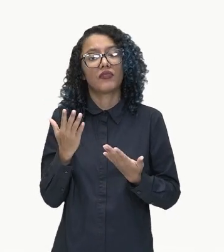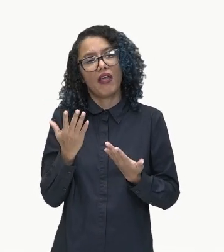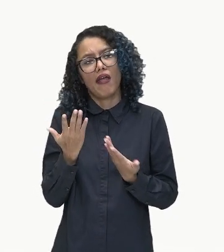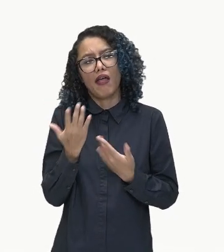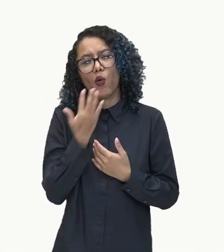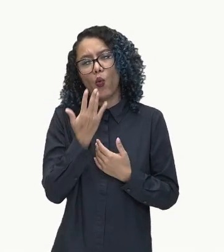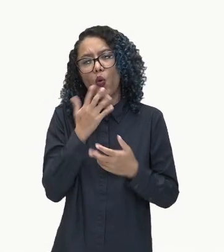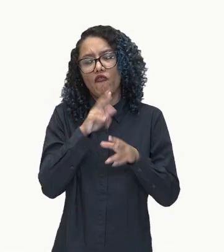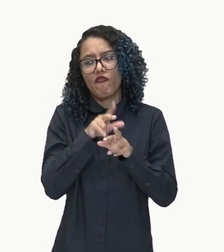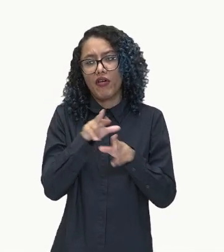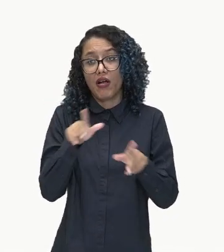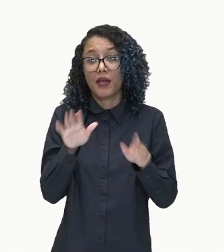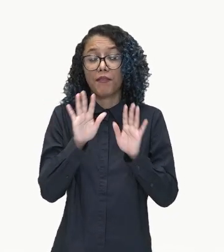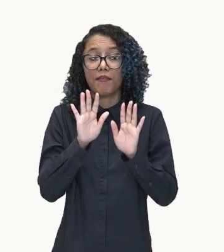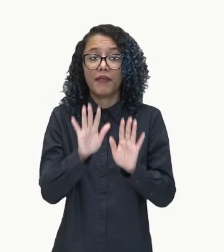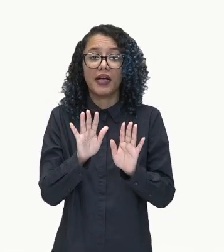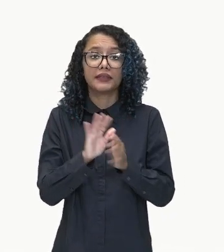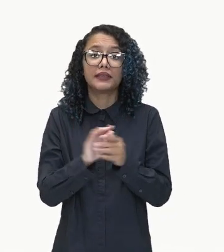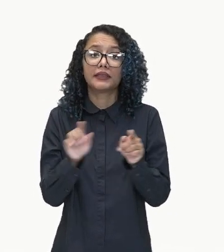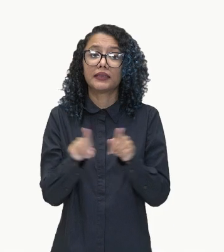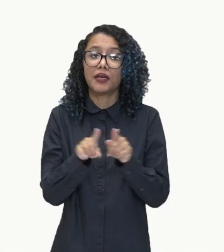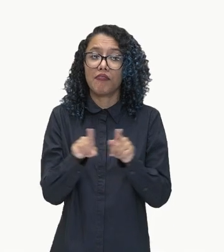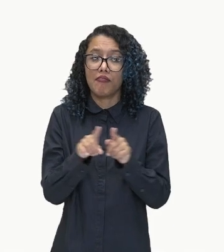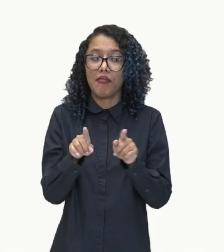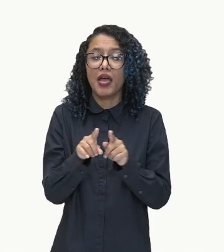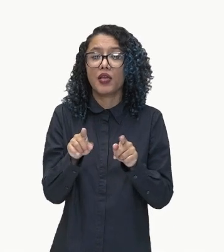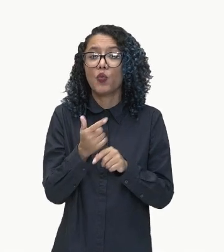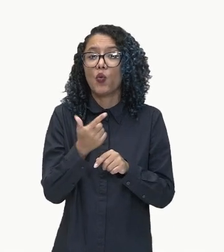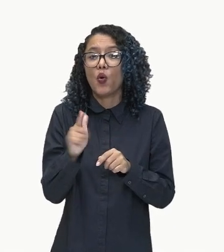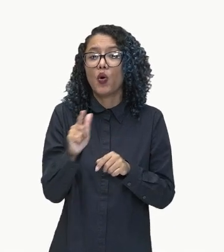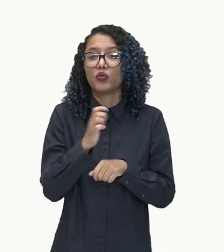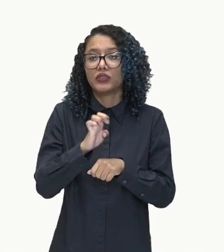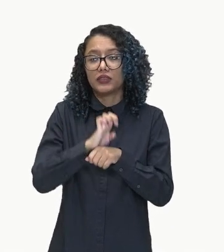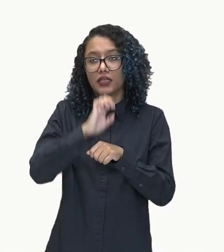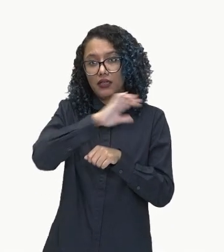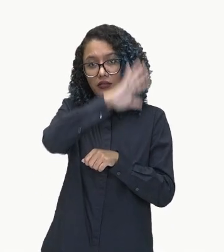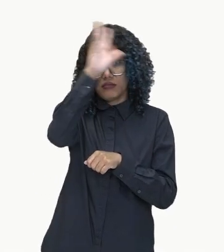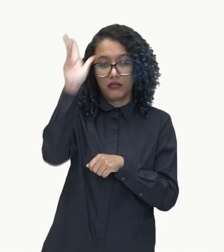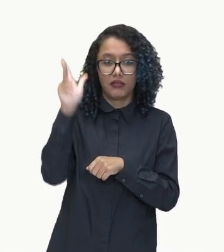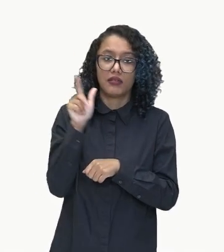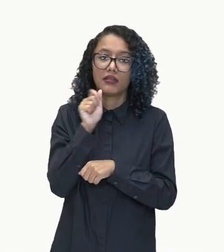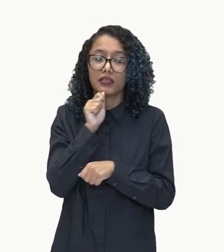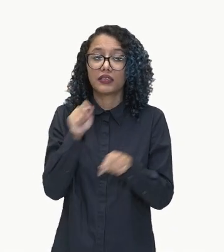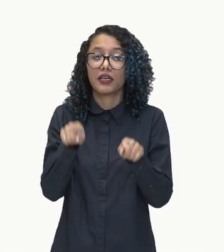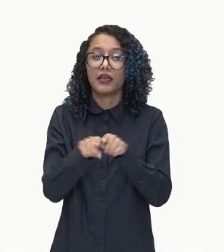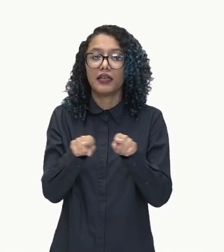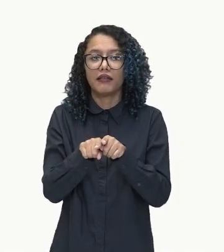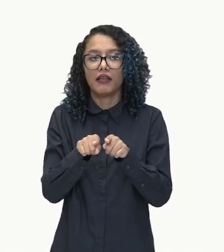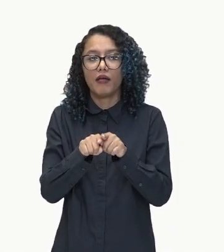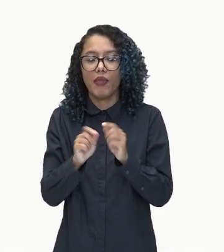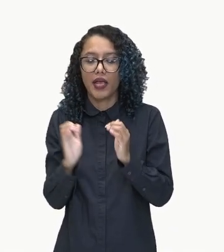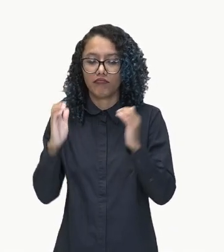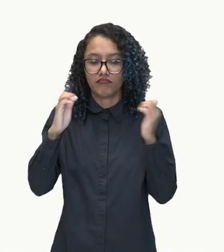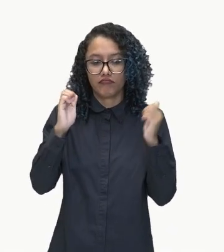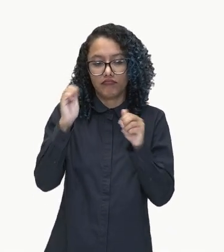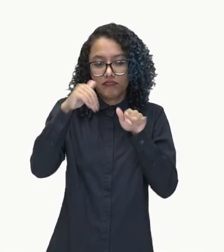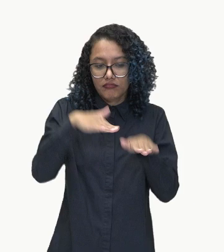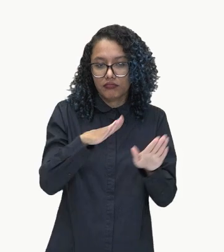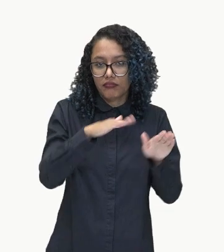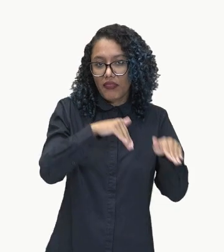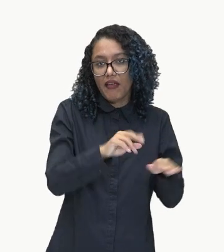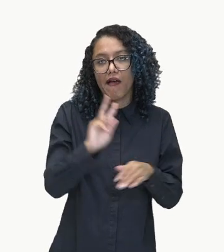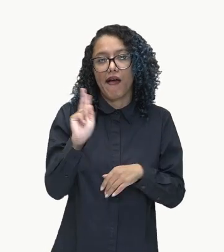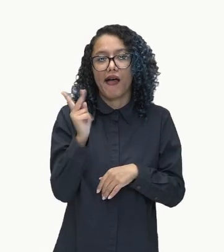coloridinho aí, mas além disso também o Alasca e o Havaí, tá? Então eles vão ser aí o